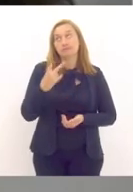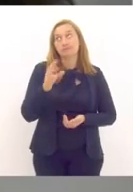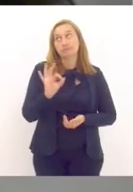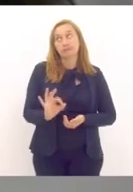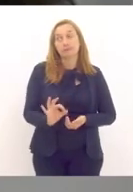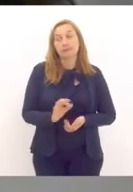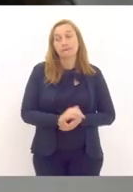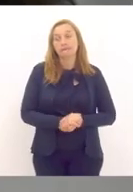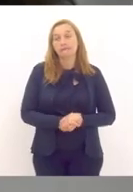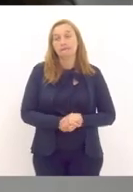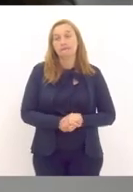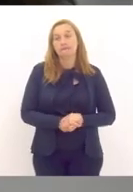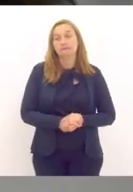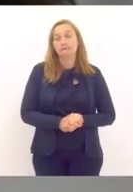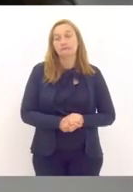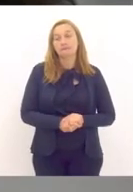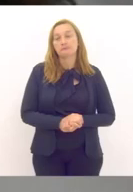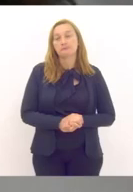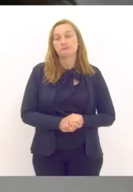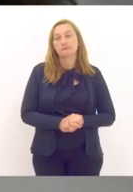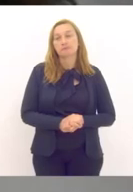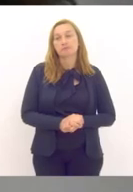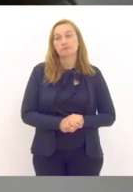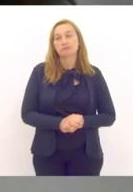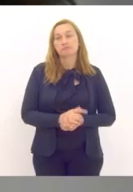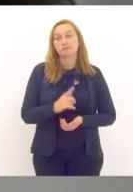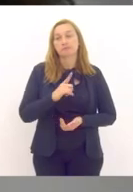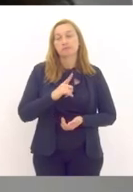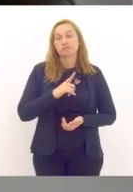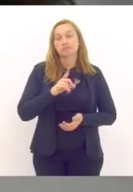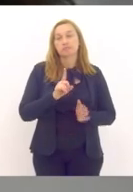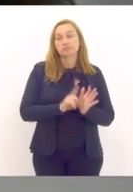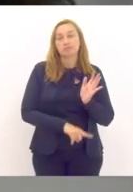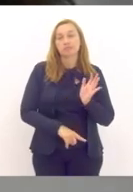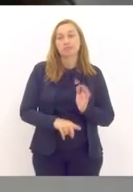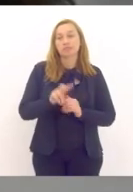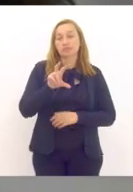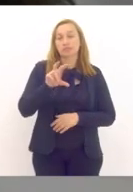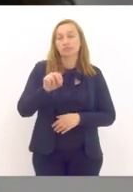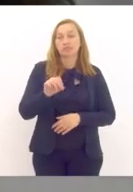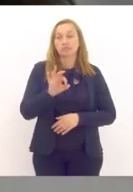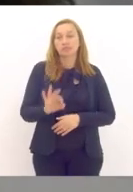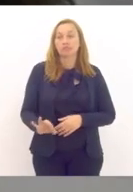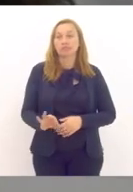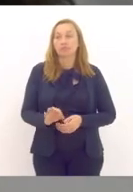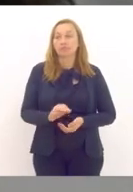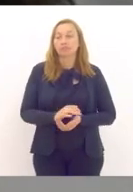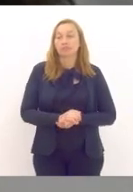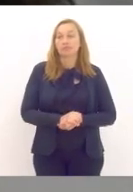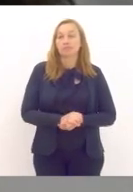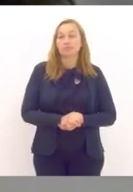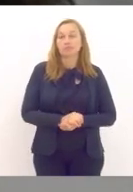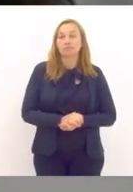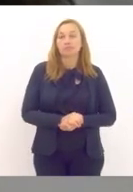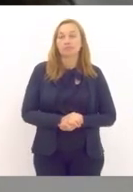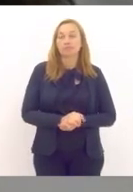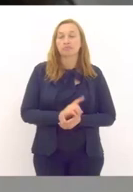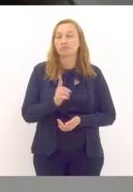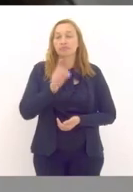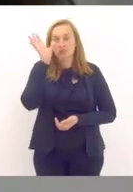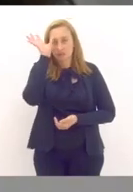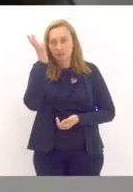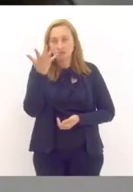2%, nós teríamos redução de 50% dos 4 para 2. Porque, se a gente não resolver